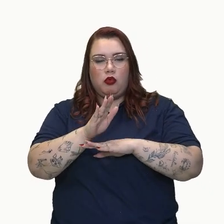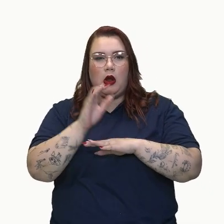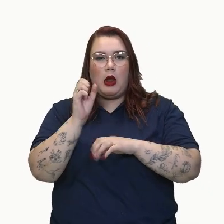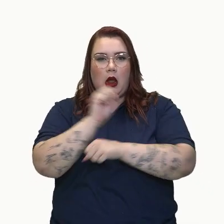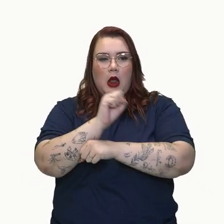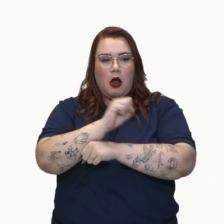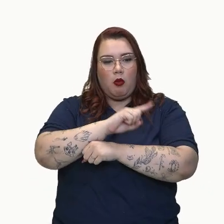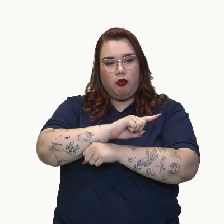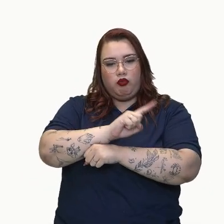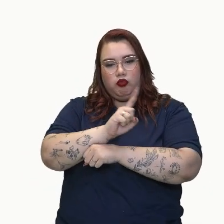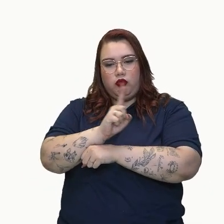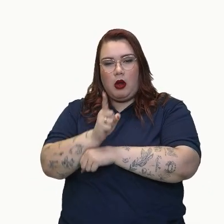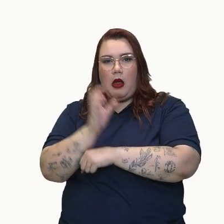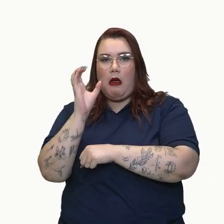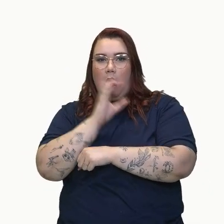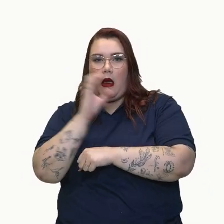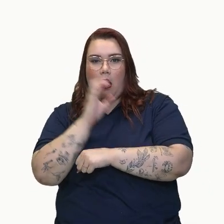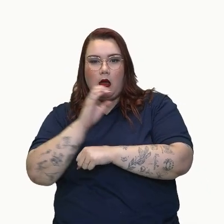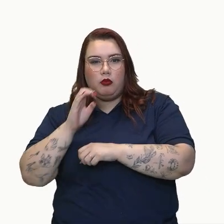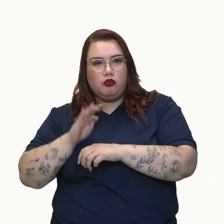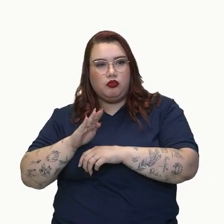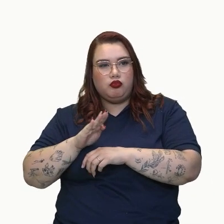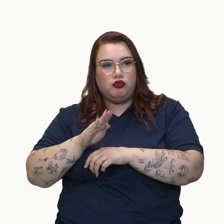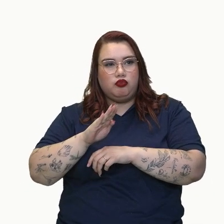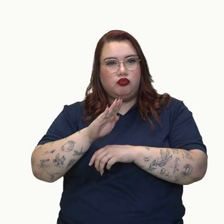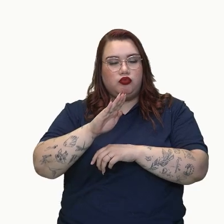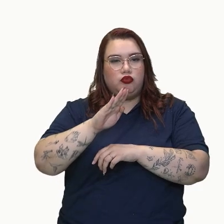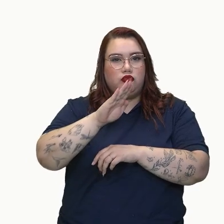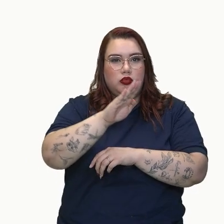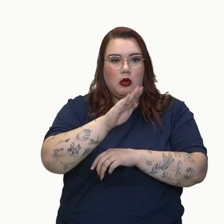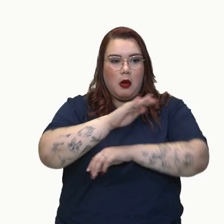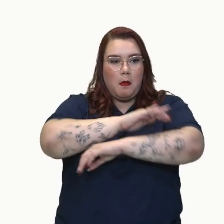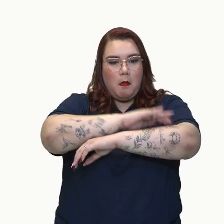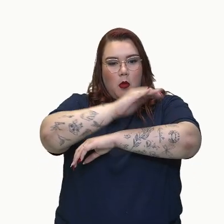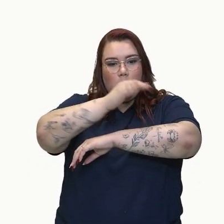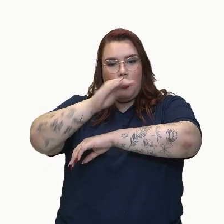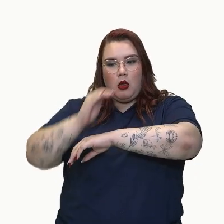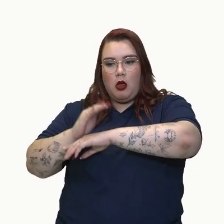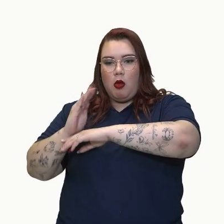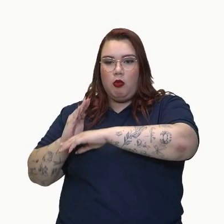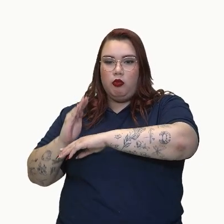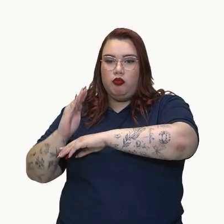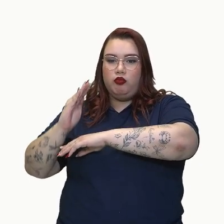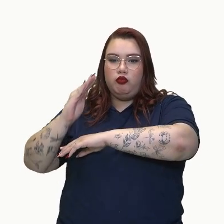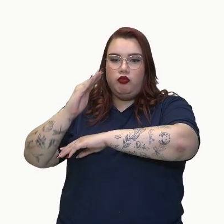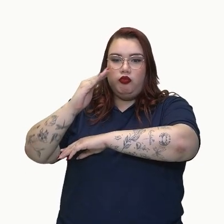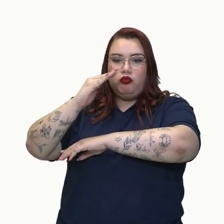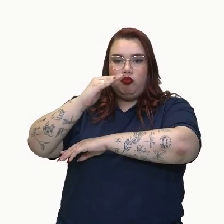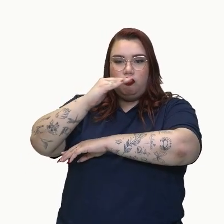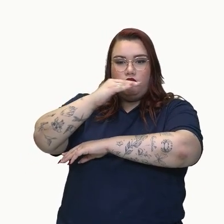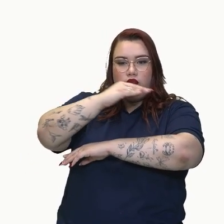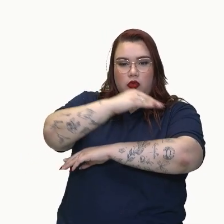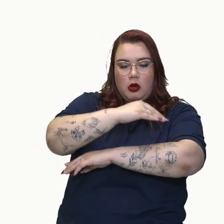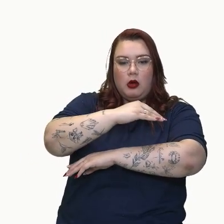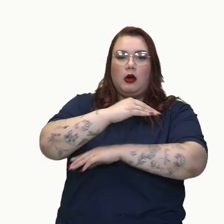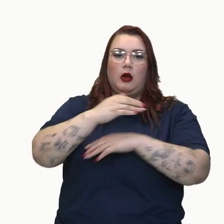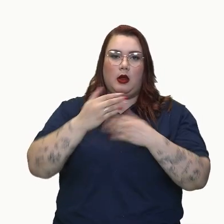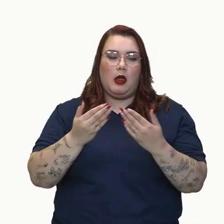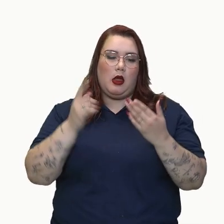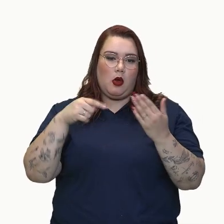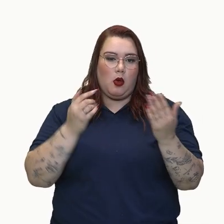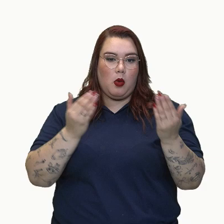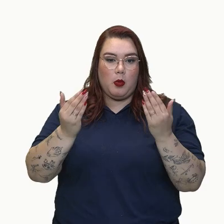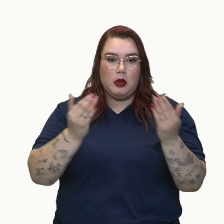energia, tá? Então, para eu poder subir este monte e ir para o outro lado e virar produto, preciso de energia.